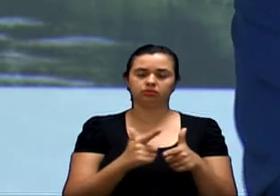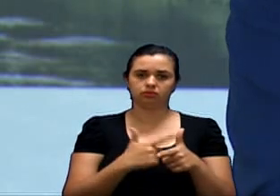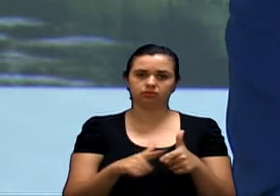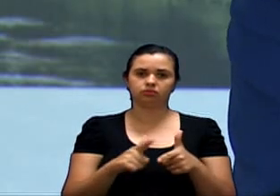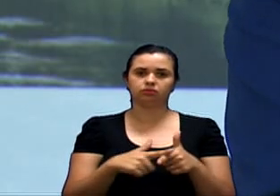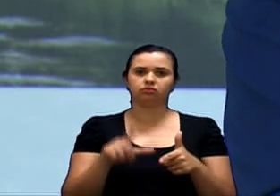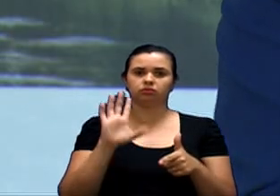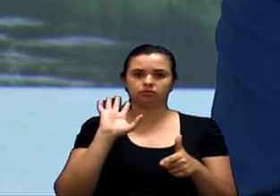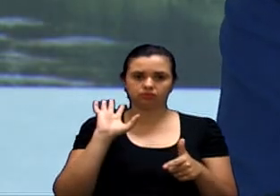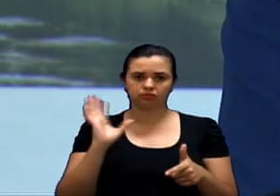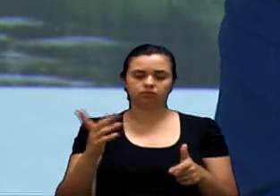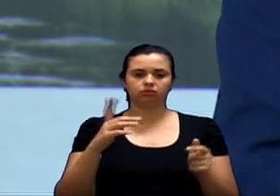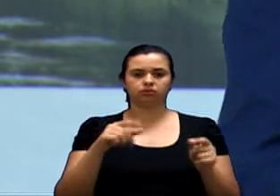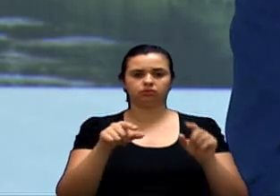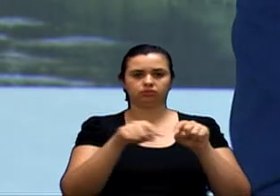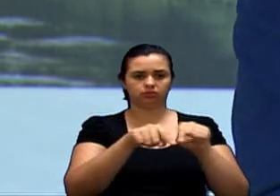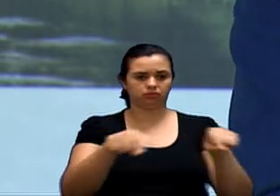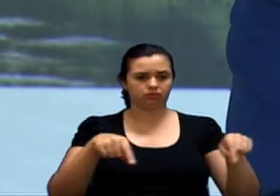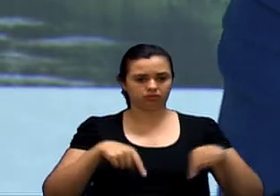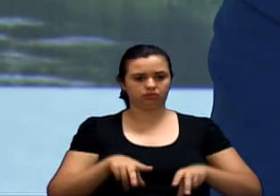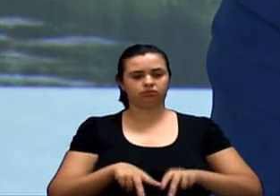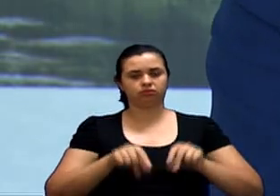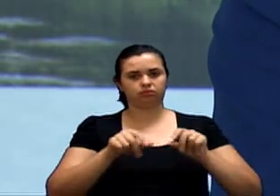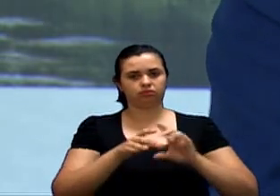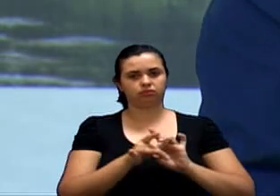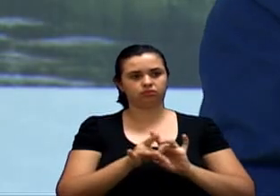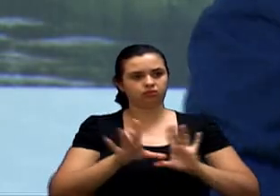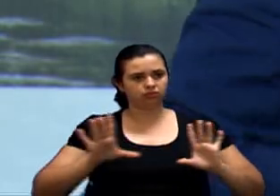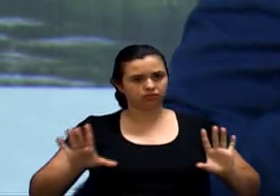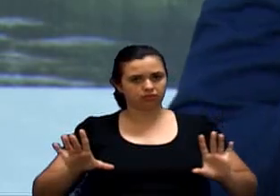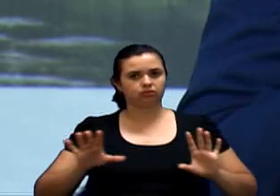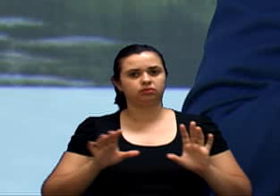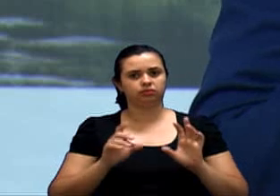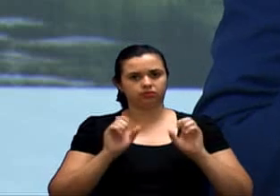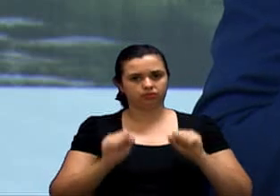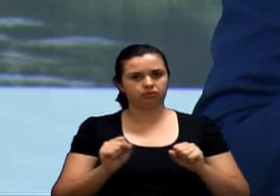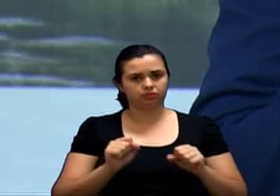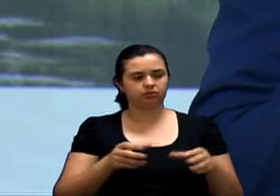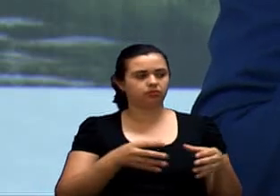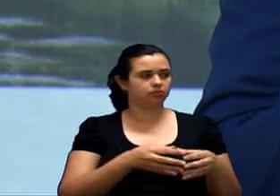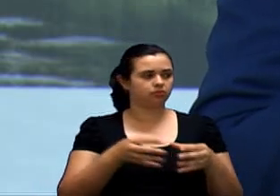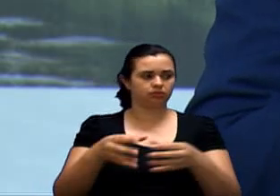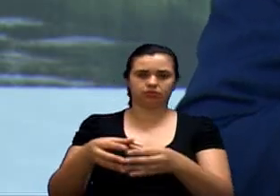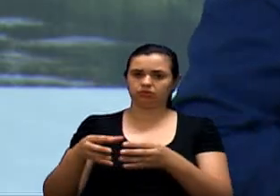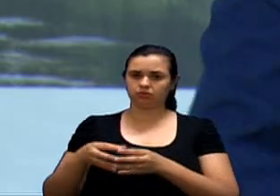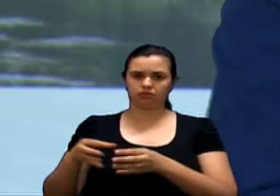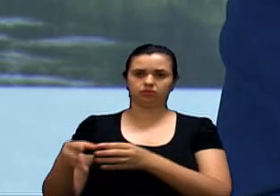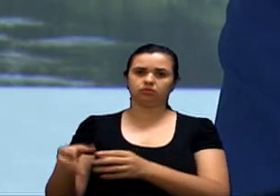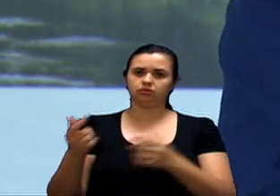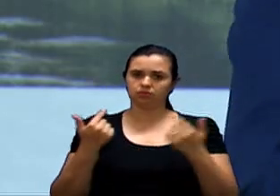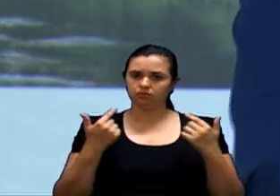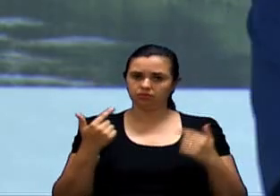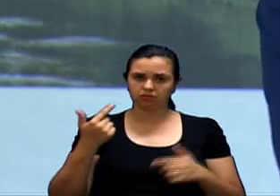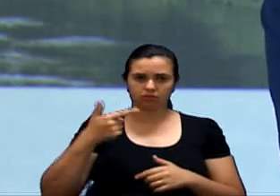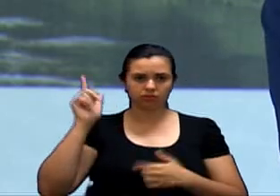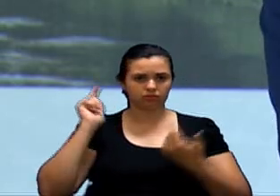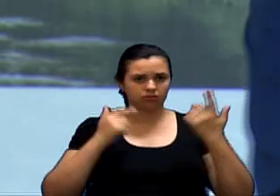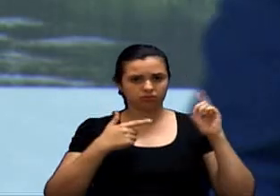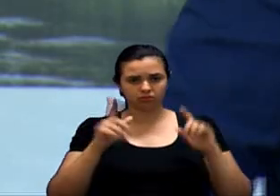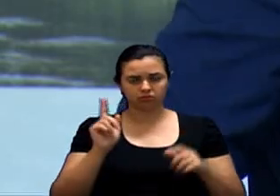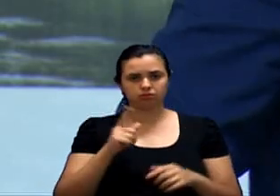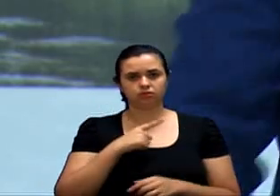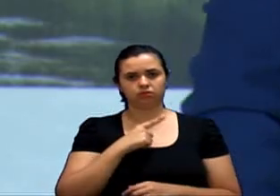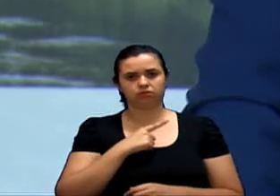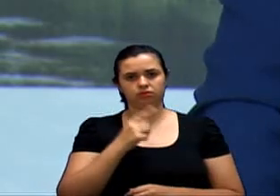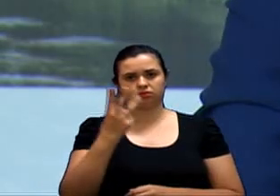de concessões, não só agora, estou também aguardando concessões de outras entidades que também tinham 30 anos, agora baixou para